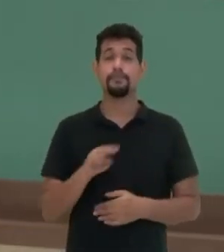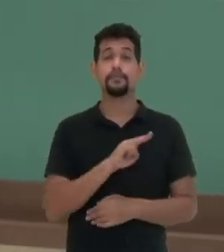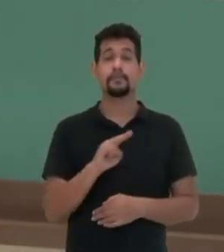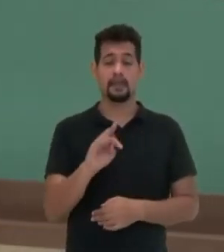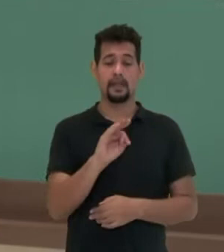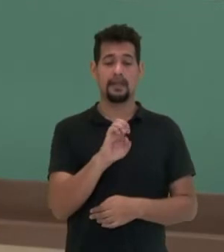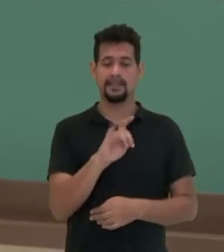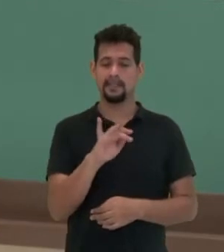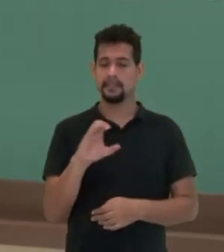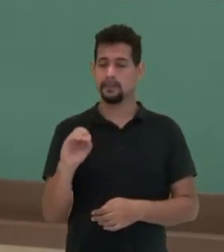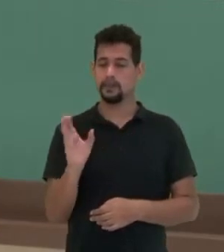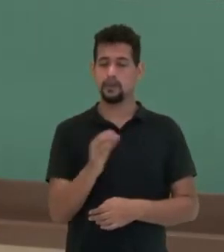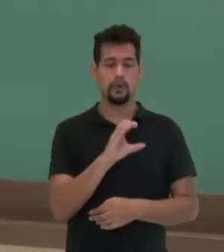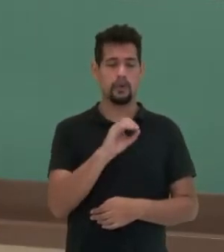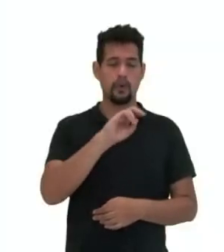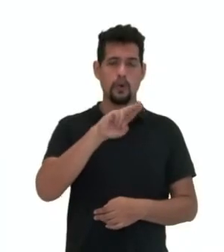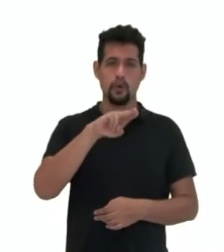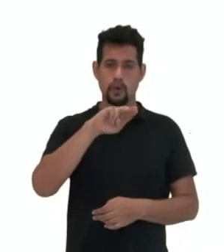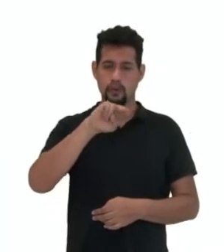tecido conjuntivo.